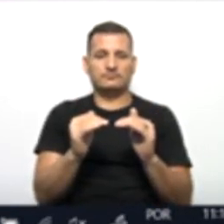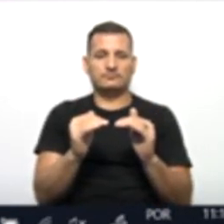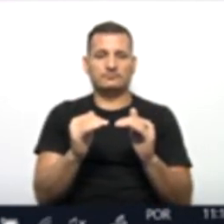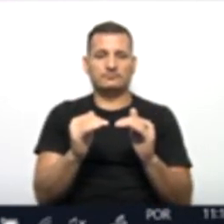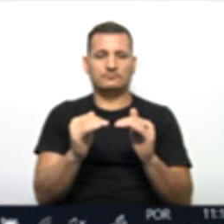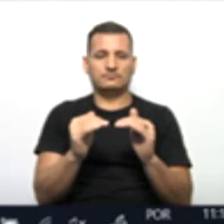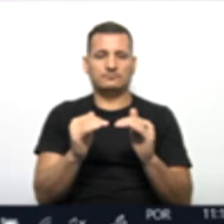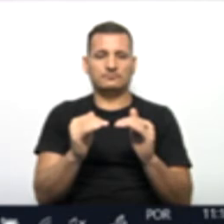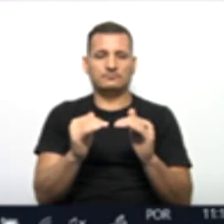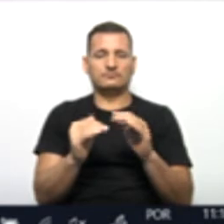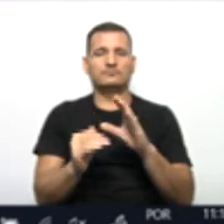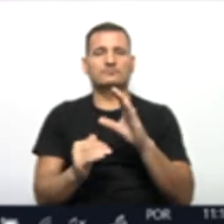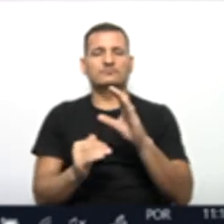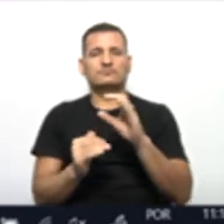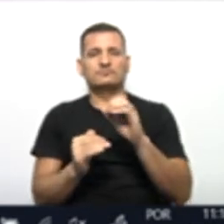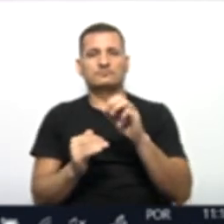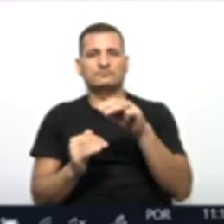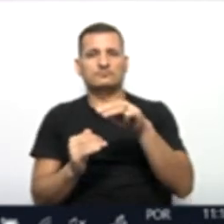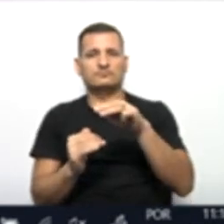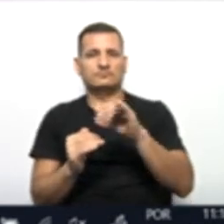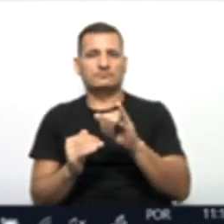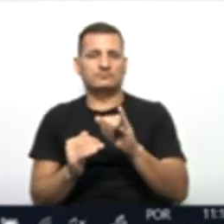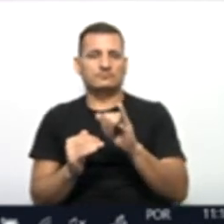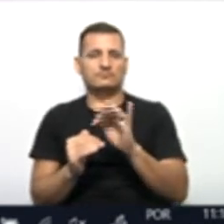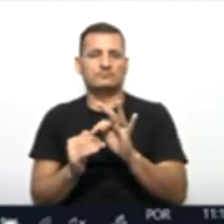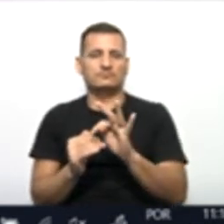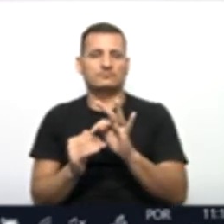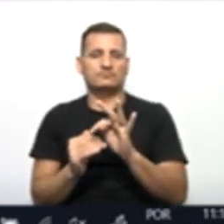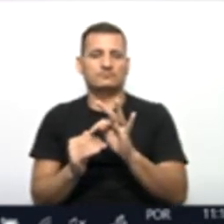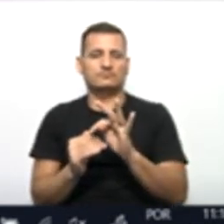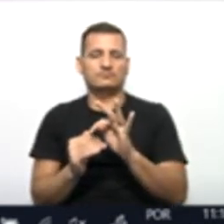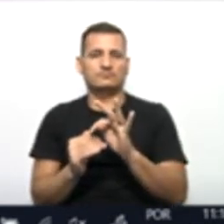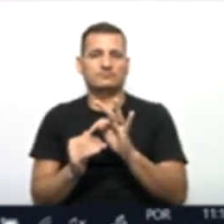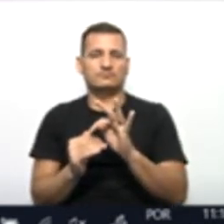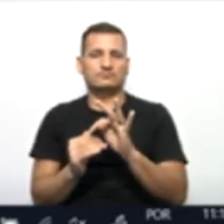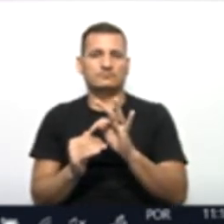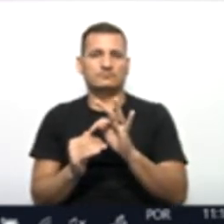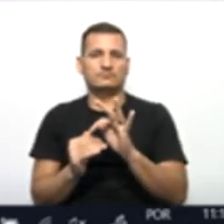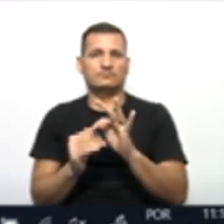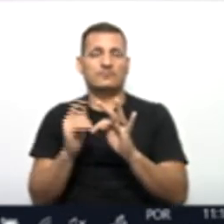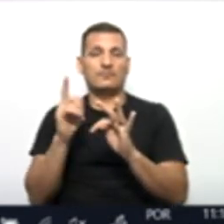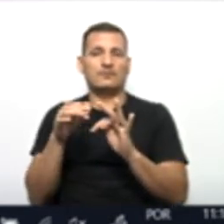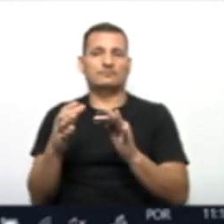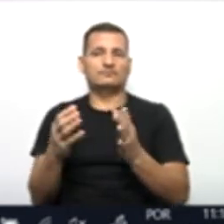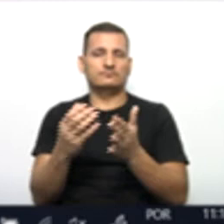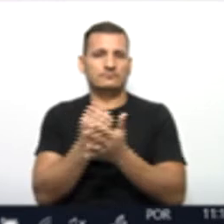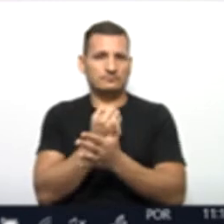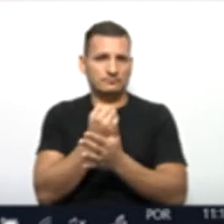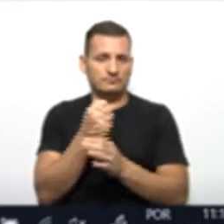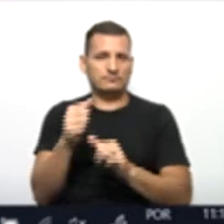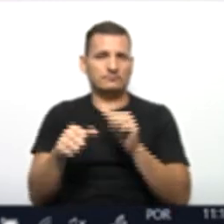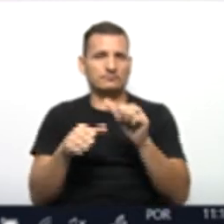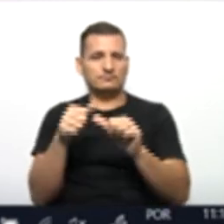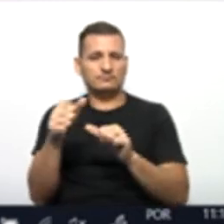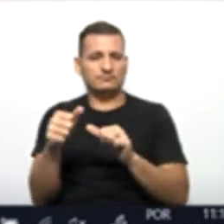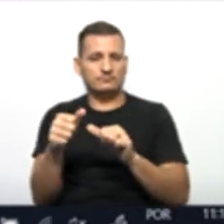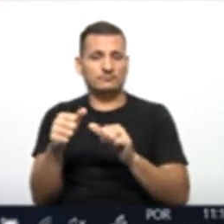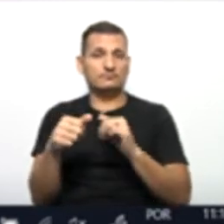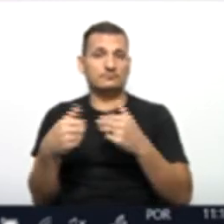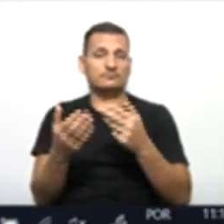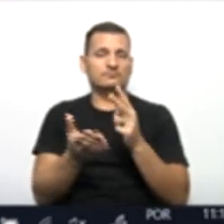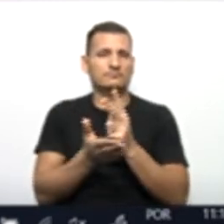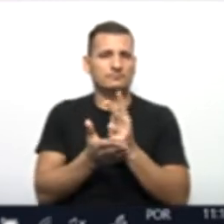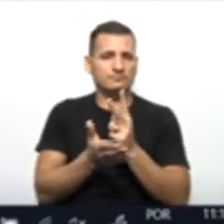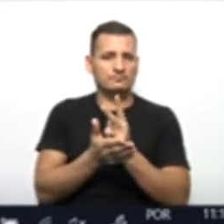committee aqui pessoal é um comando de salvar as alterações não toda vez que você